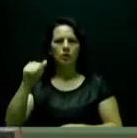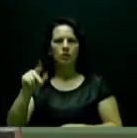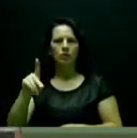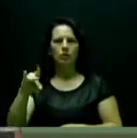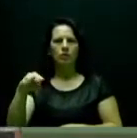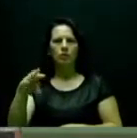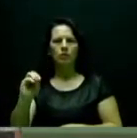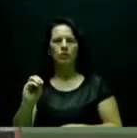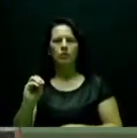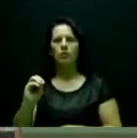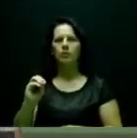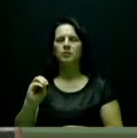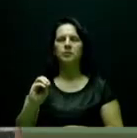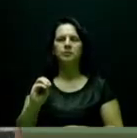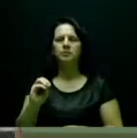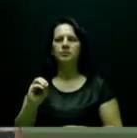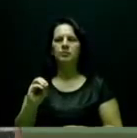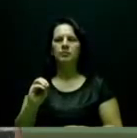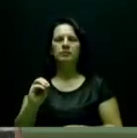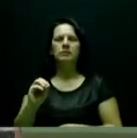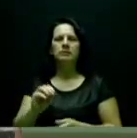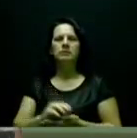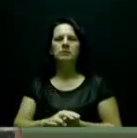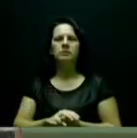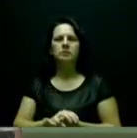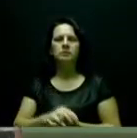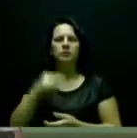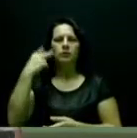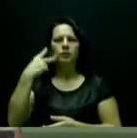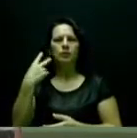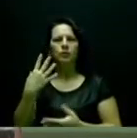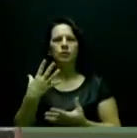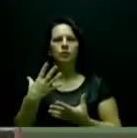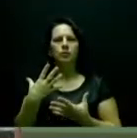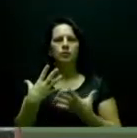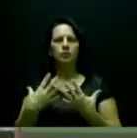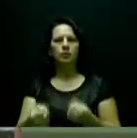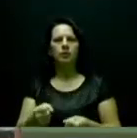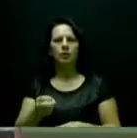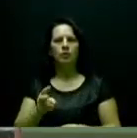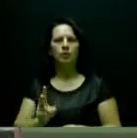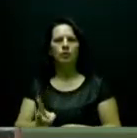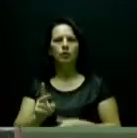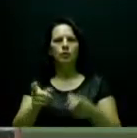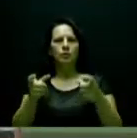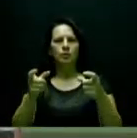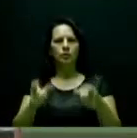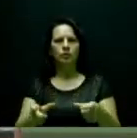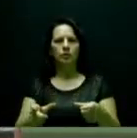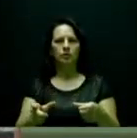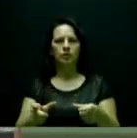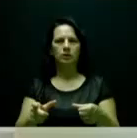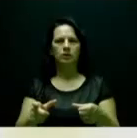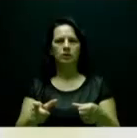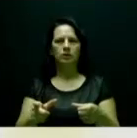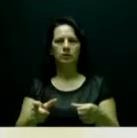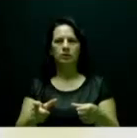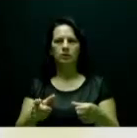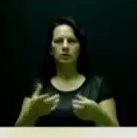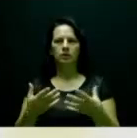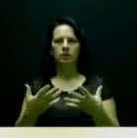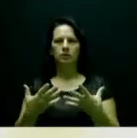do vereador Adeildo Eleodoro Dinho. Os vereadores que forem pela aprovação permaneçam como se